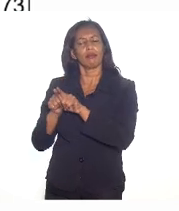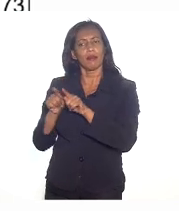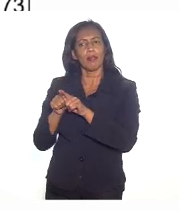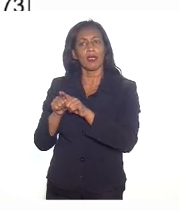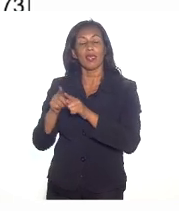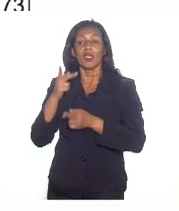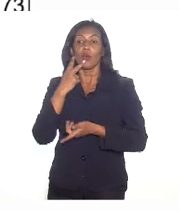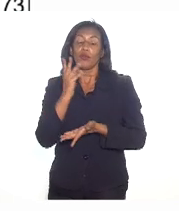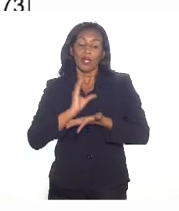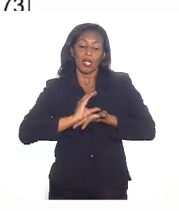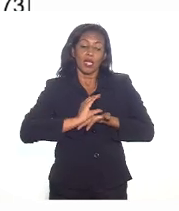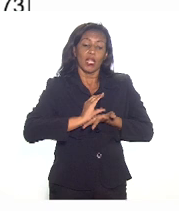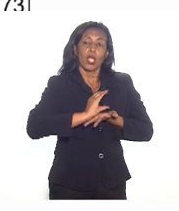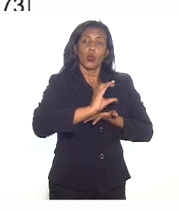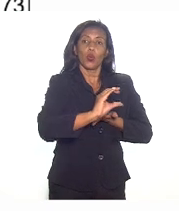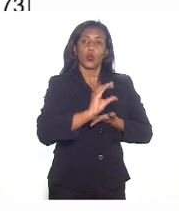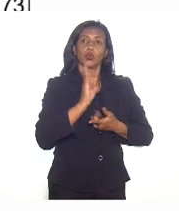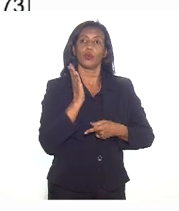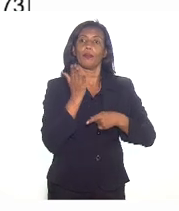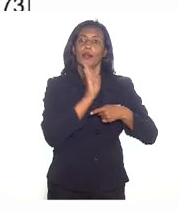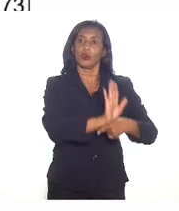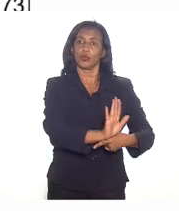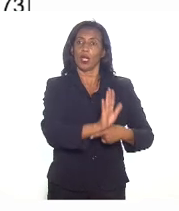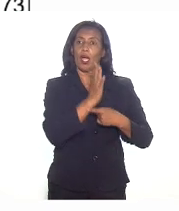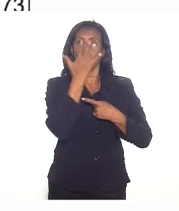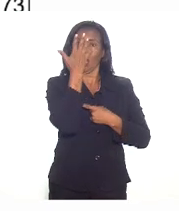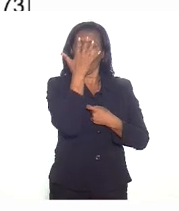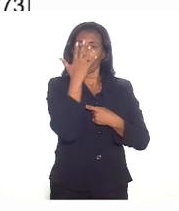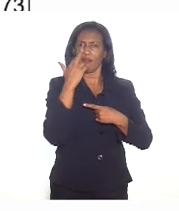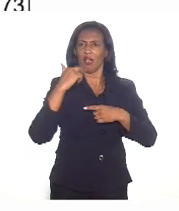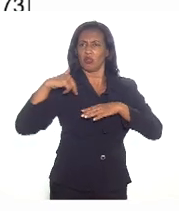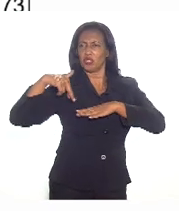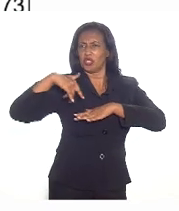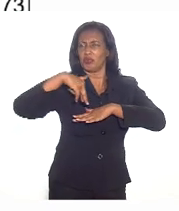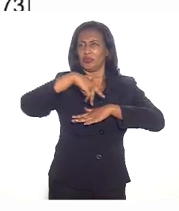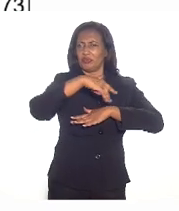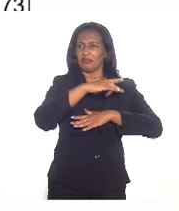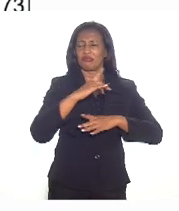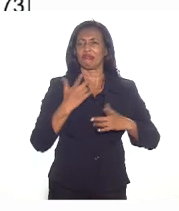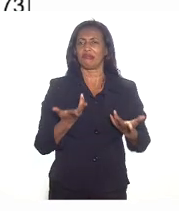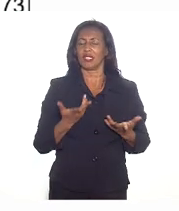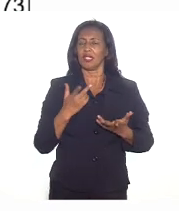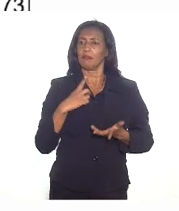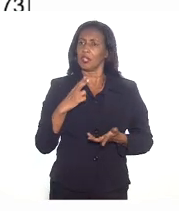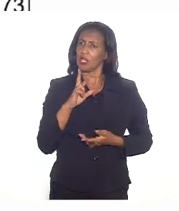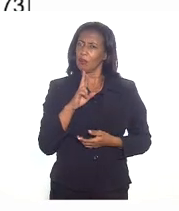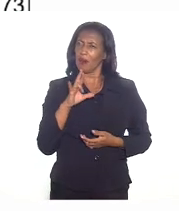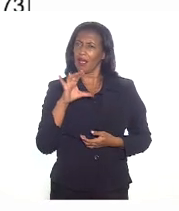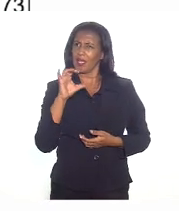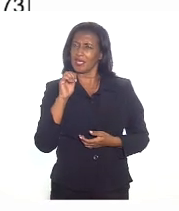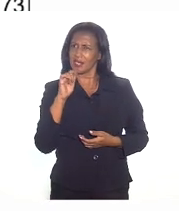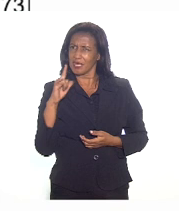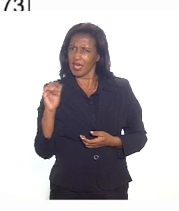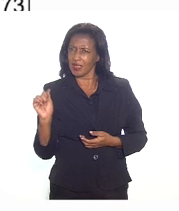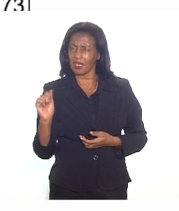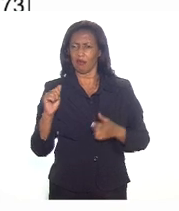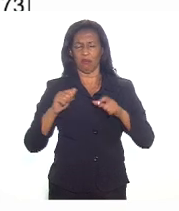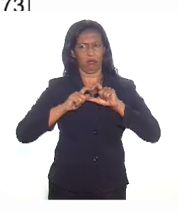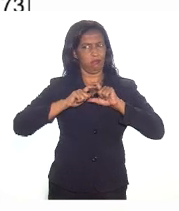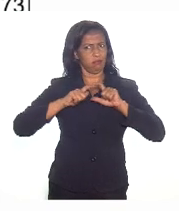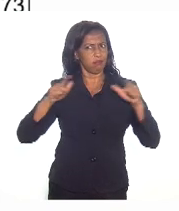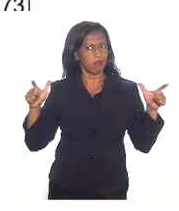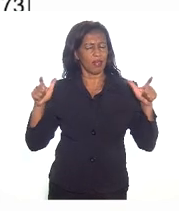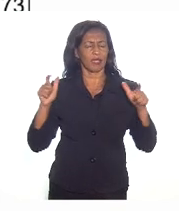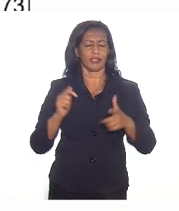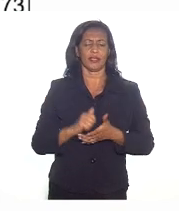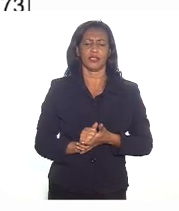escolas de samba, né? Que, na verdade, a Prefeitura do Rio teria uma receita muito grande, muito maior que os